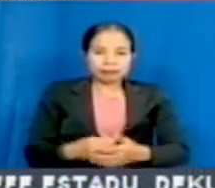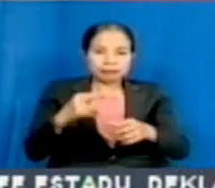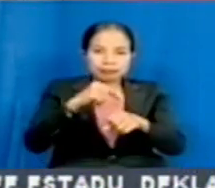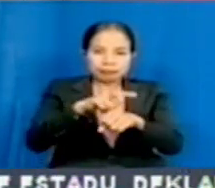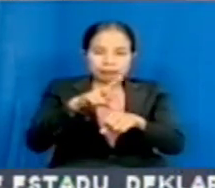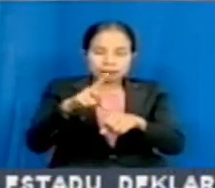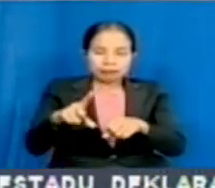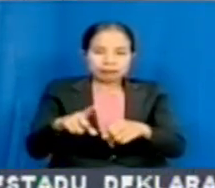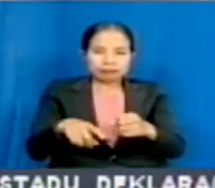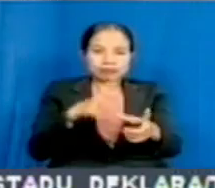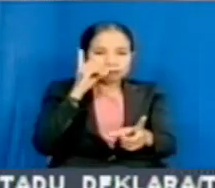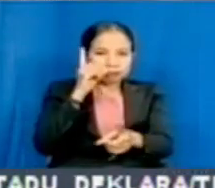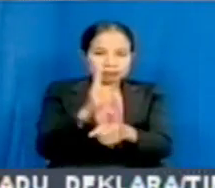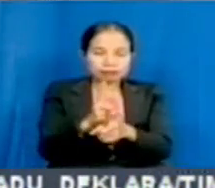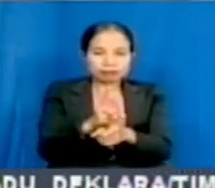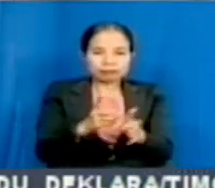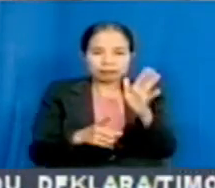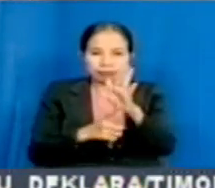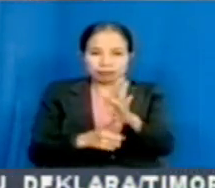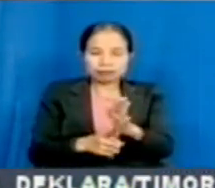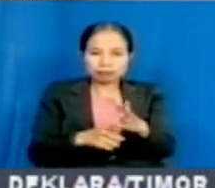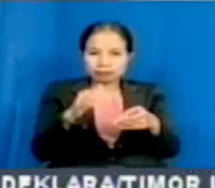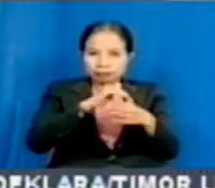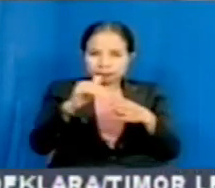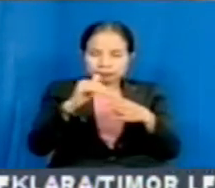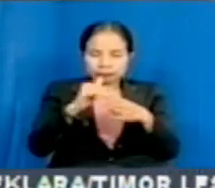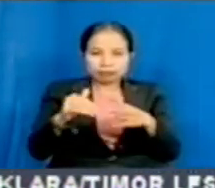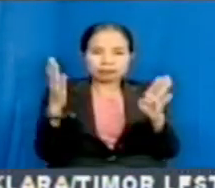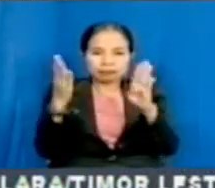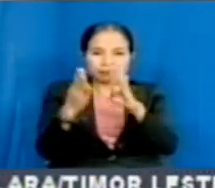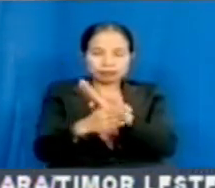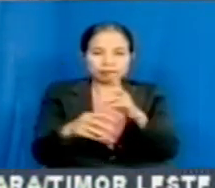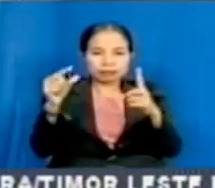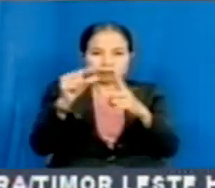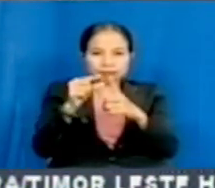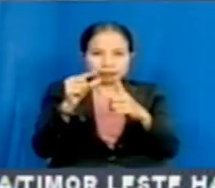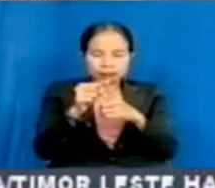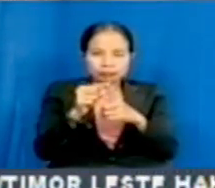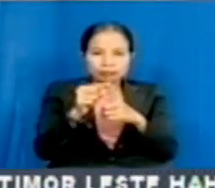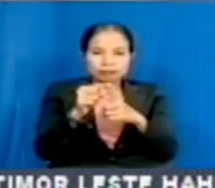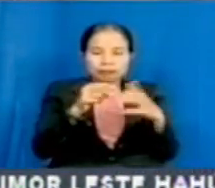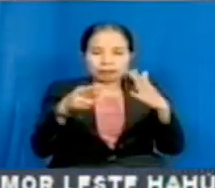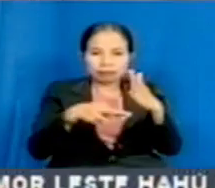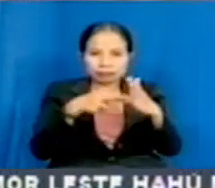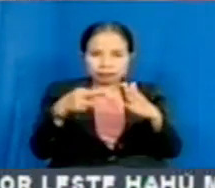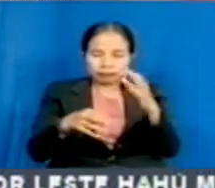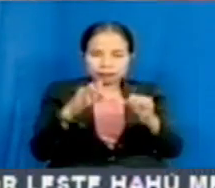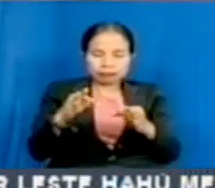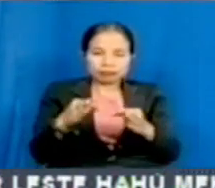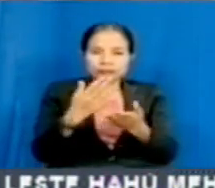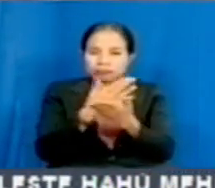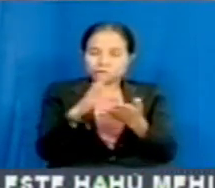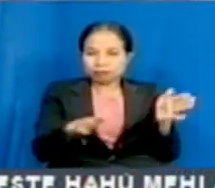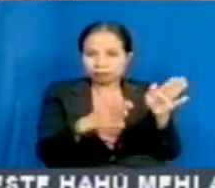Nacionalismo verdadeiro, hatudo duni e a prática, não saímos palavra de ordem. Mas que só